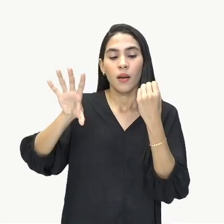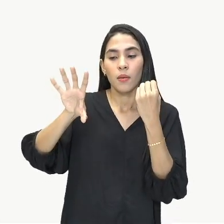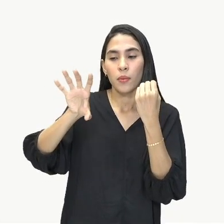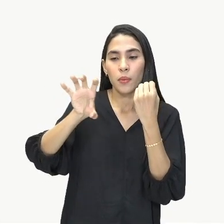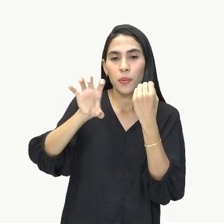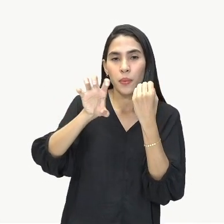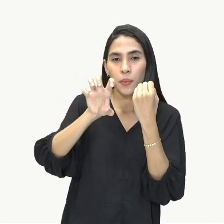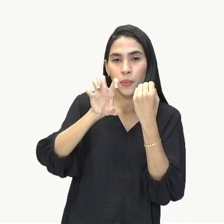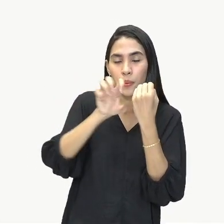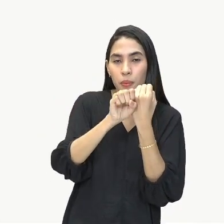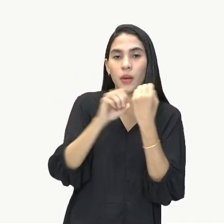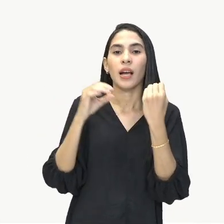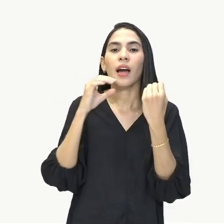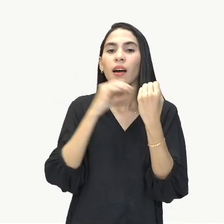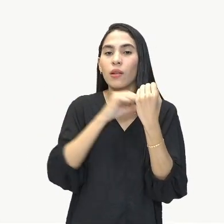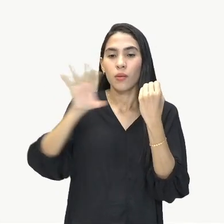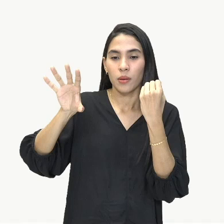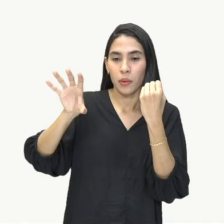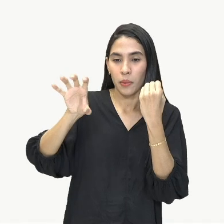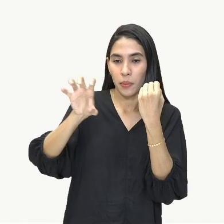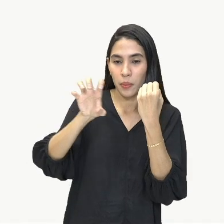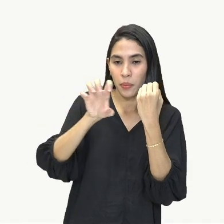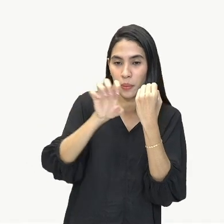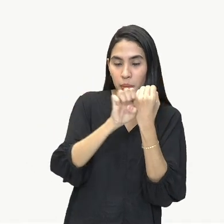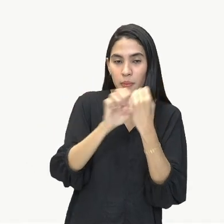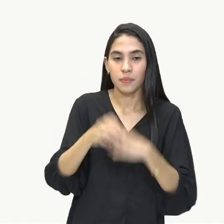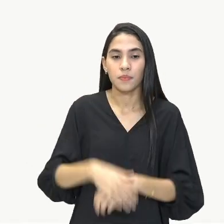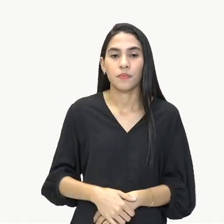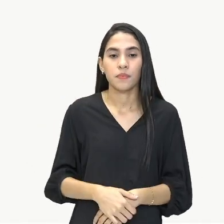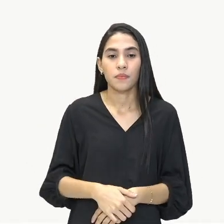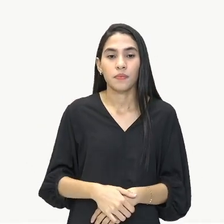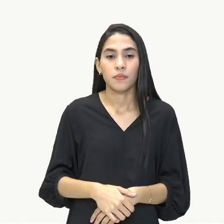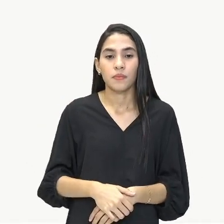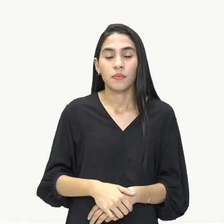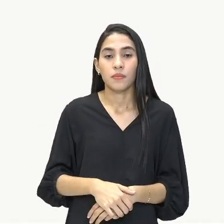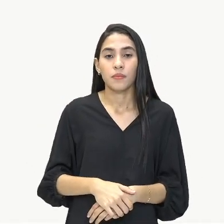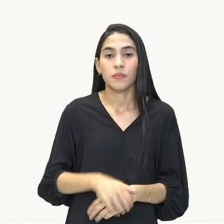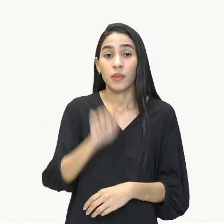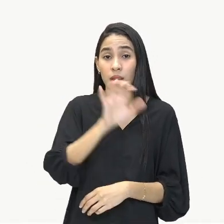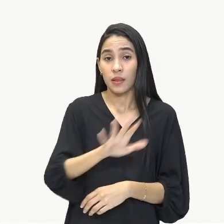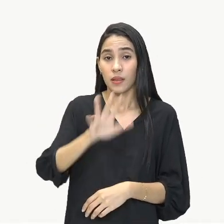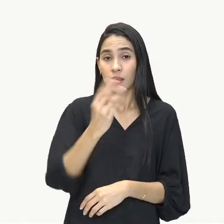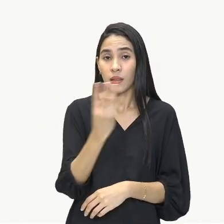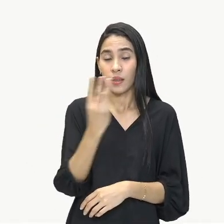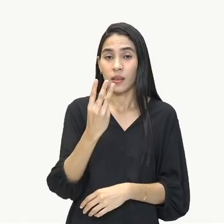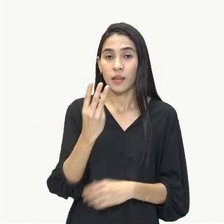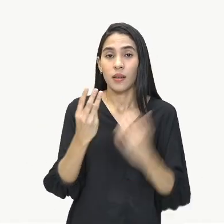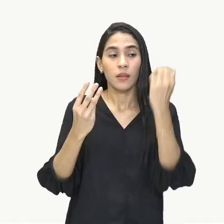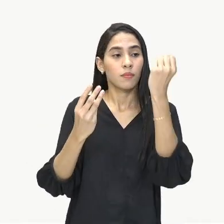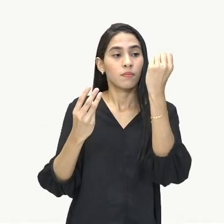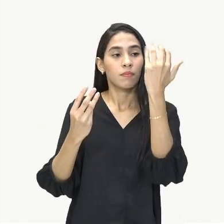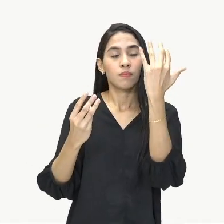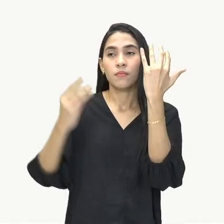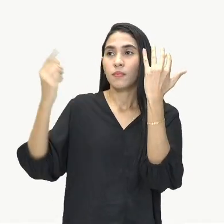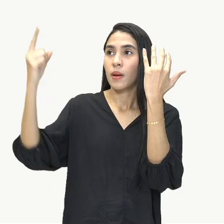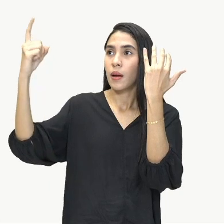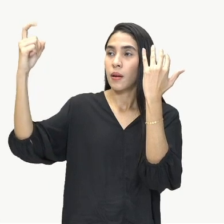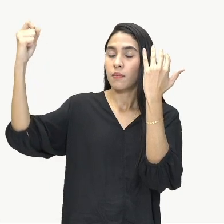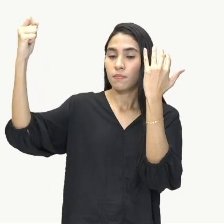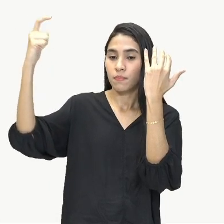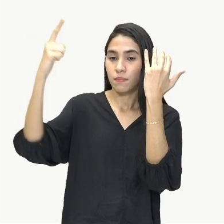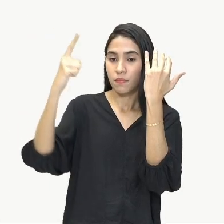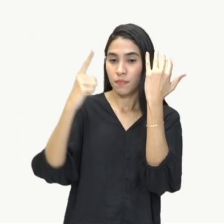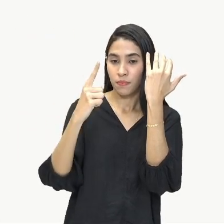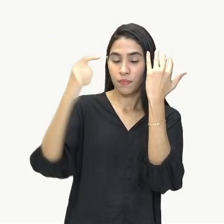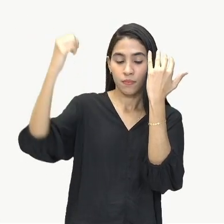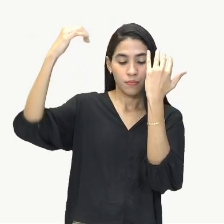absorvendo calor. E a fotossíntese é uma reação, né, no